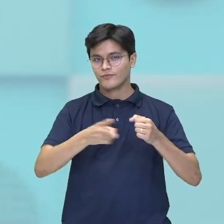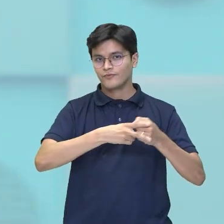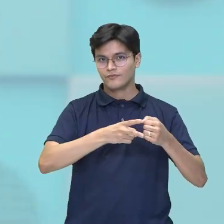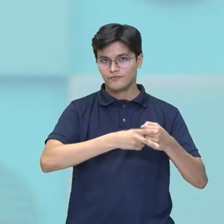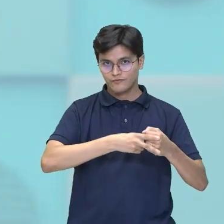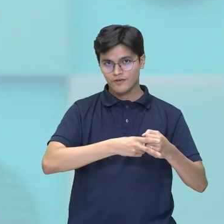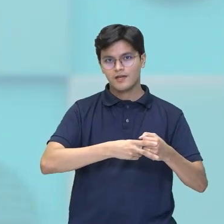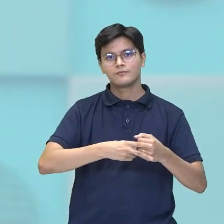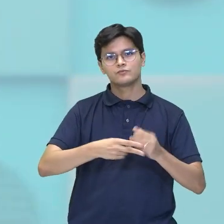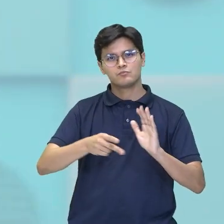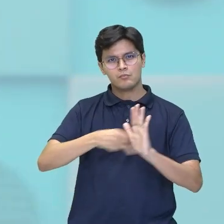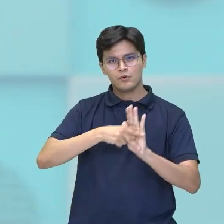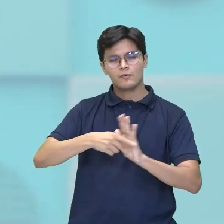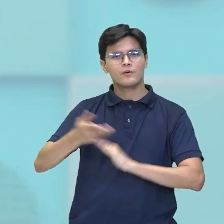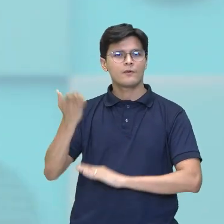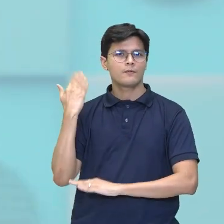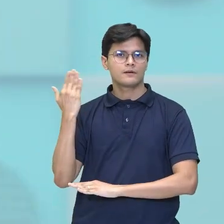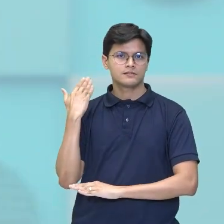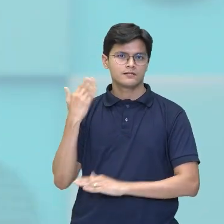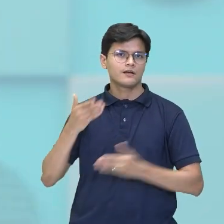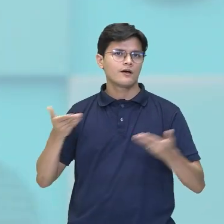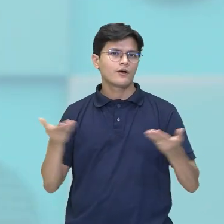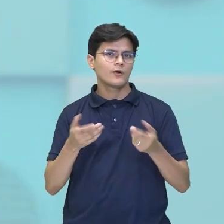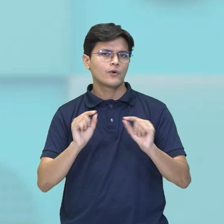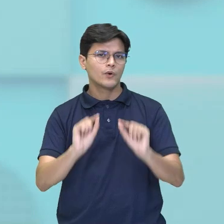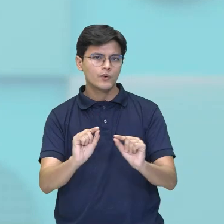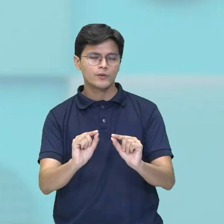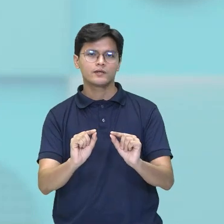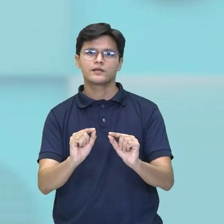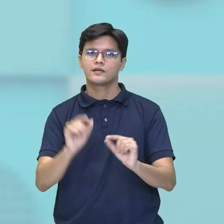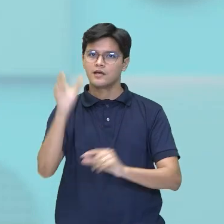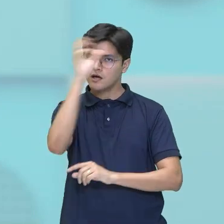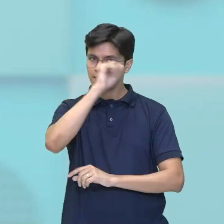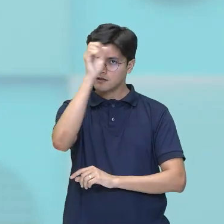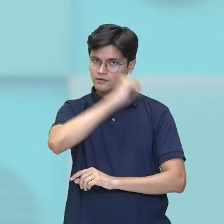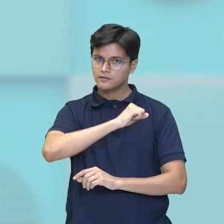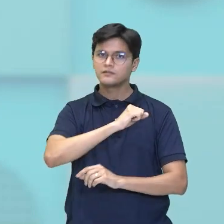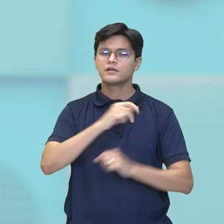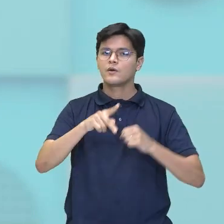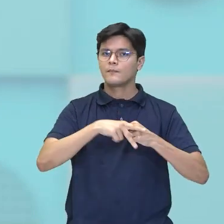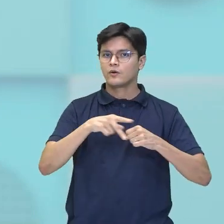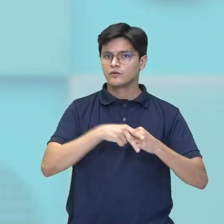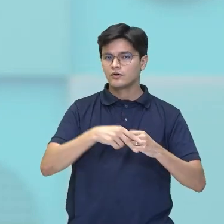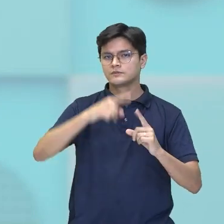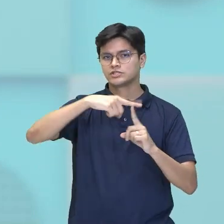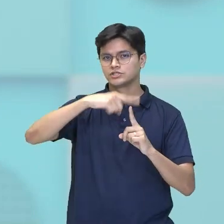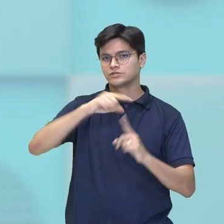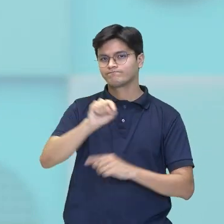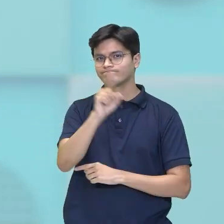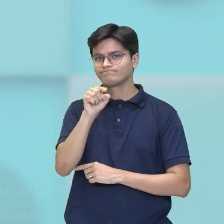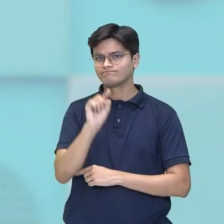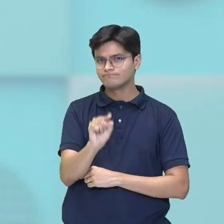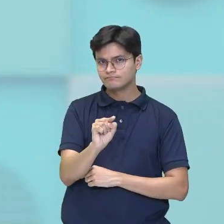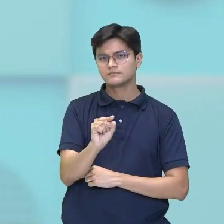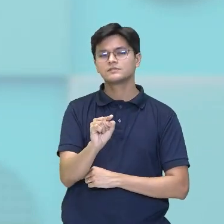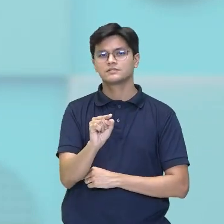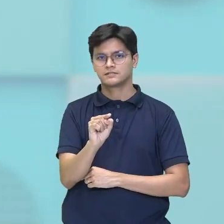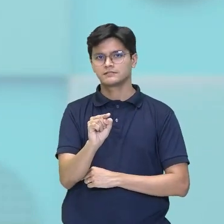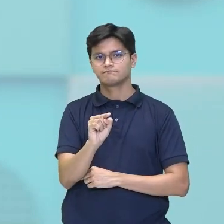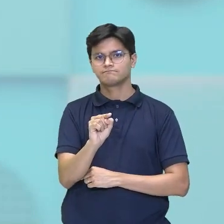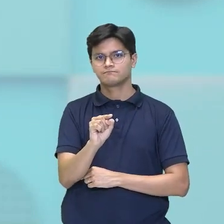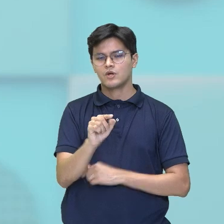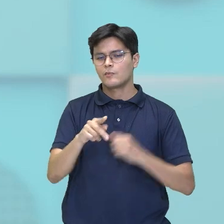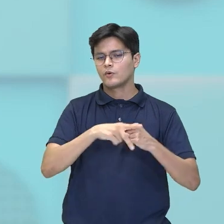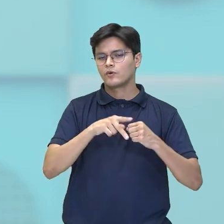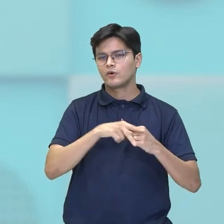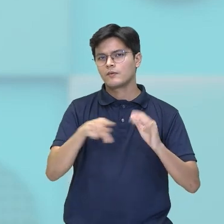no passado, e agora nós vamos trabalhar com os pronomes interrogativos, que são aqueles pronomes na língua